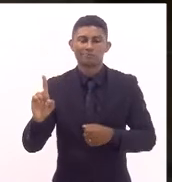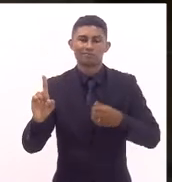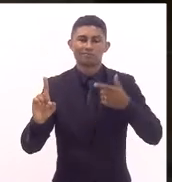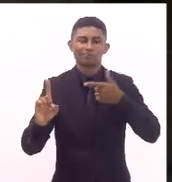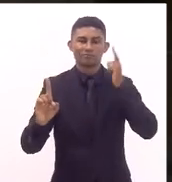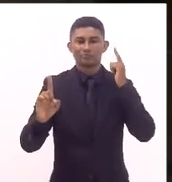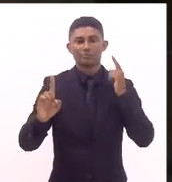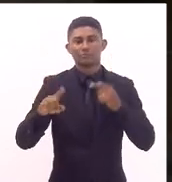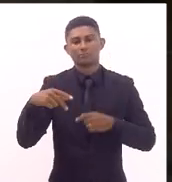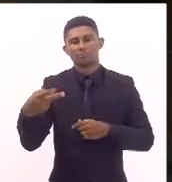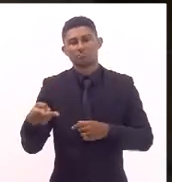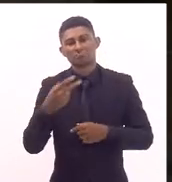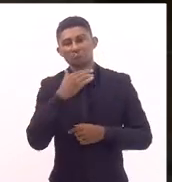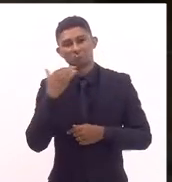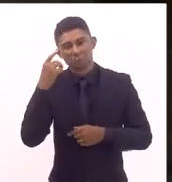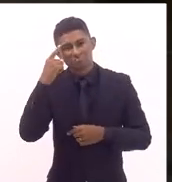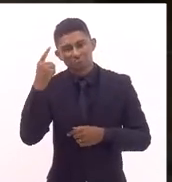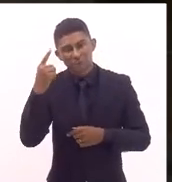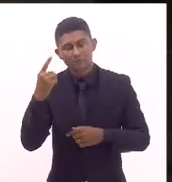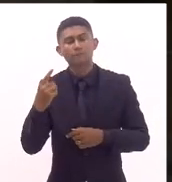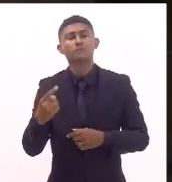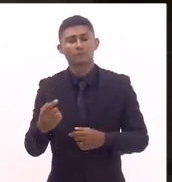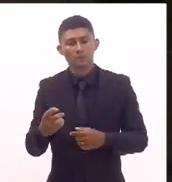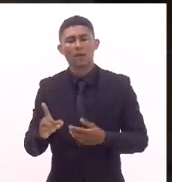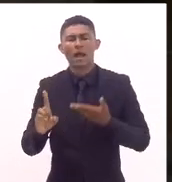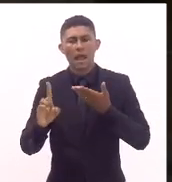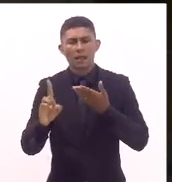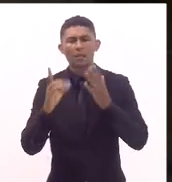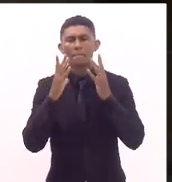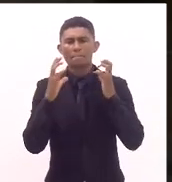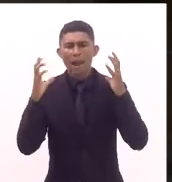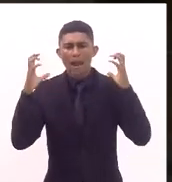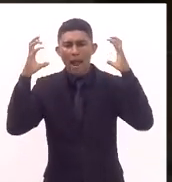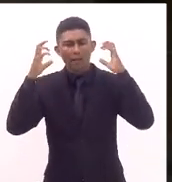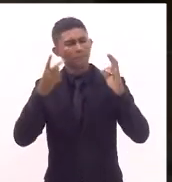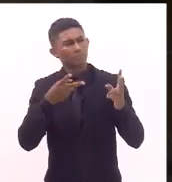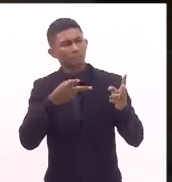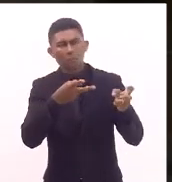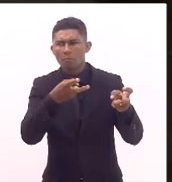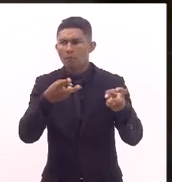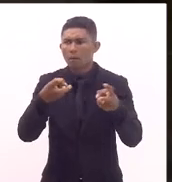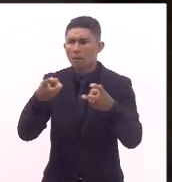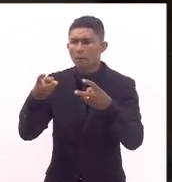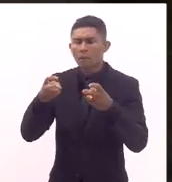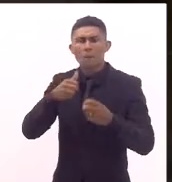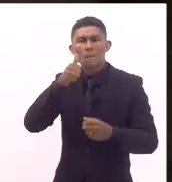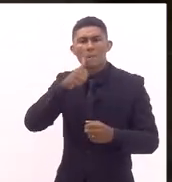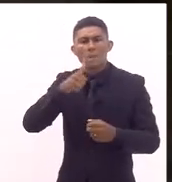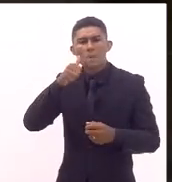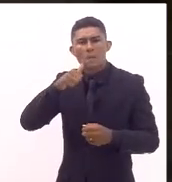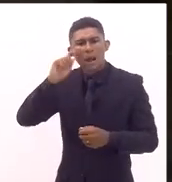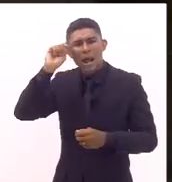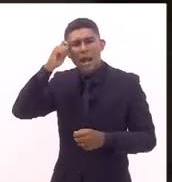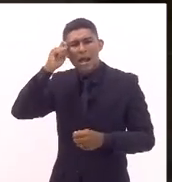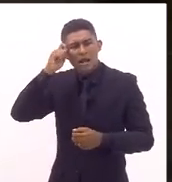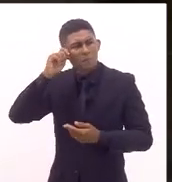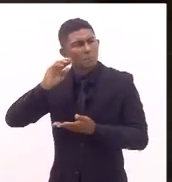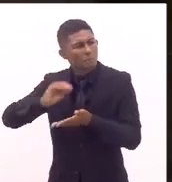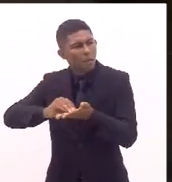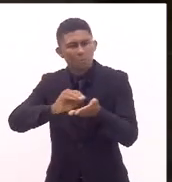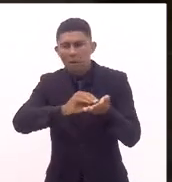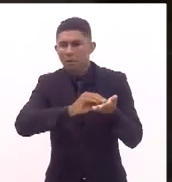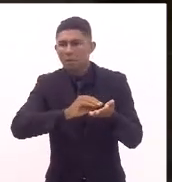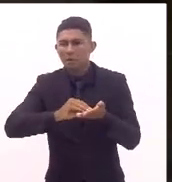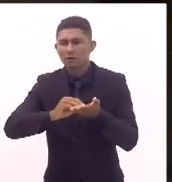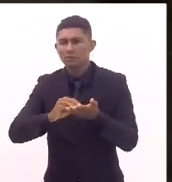é o Mariele inclusive ela tinha percebido isso a falta da mulher preta vou comprar eu te passo de poder